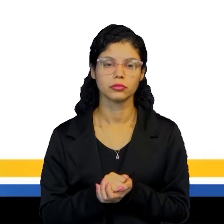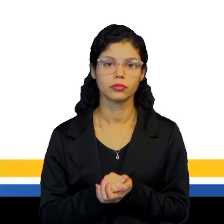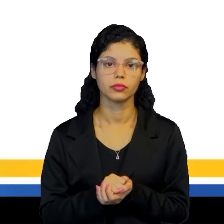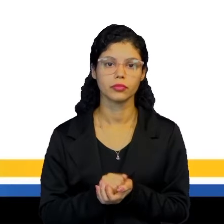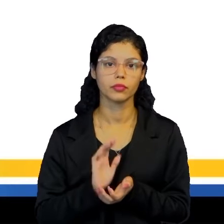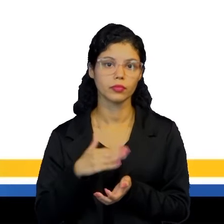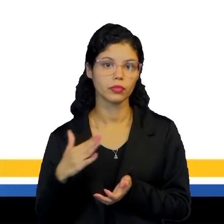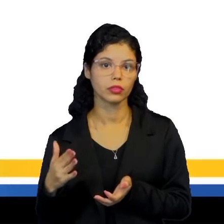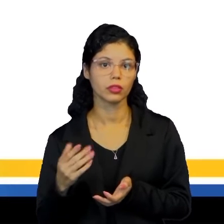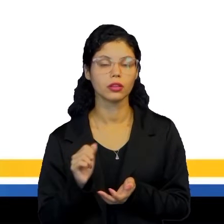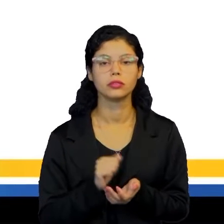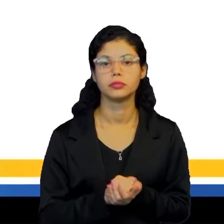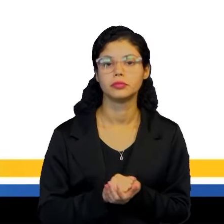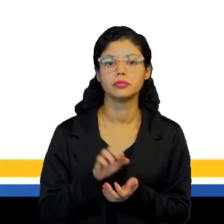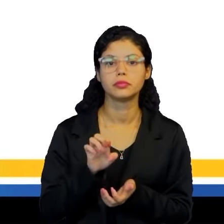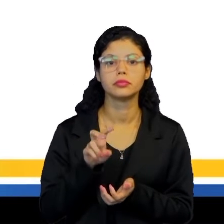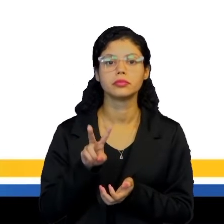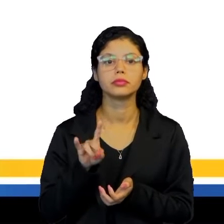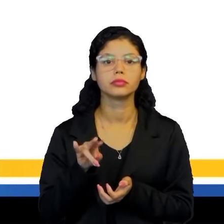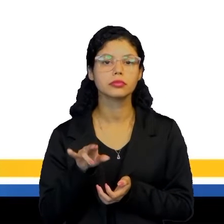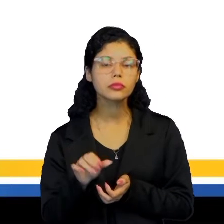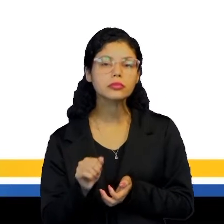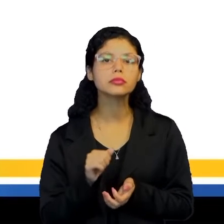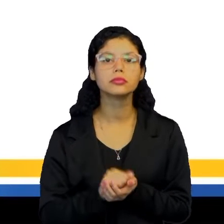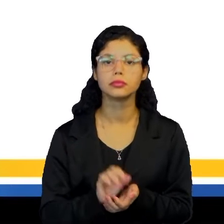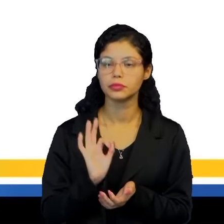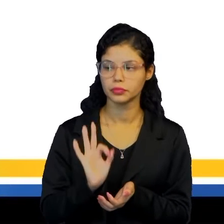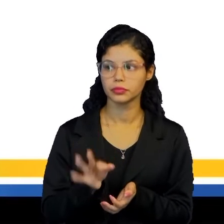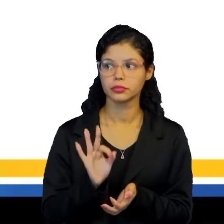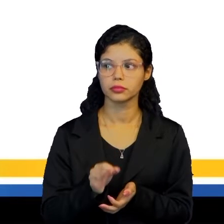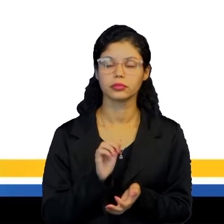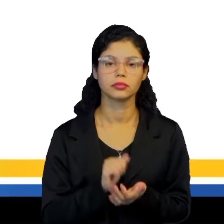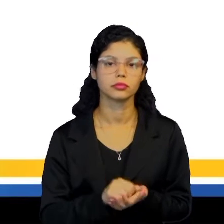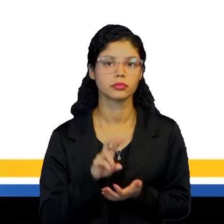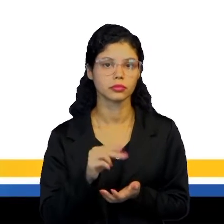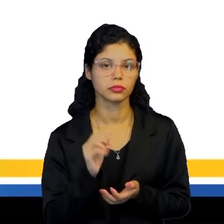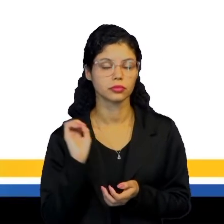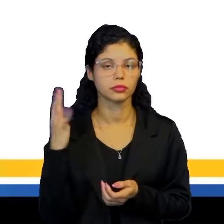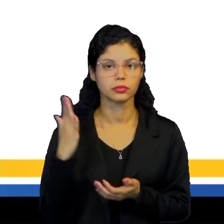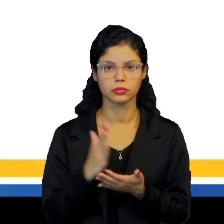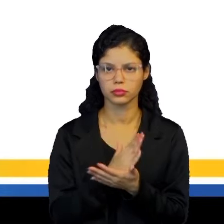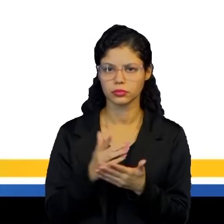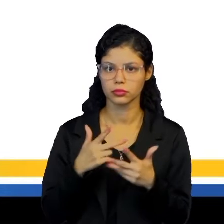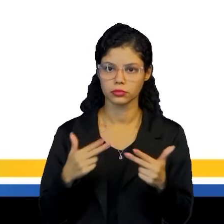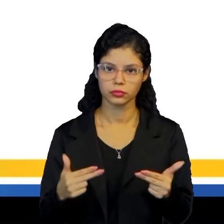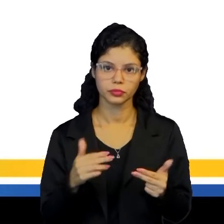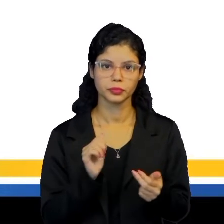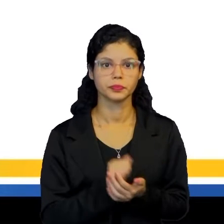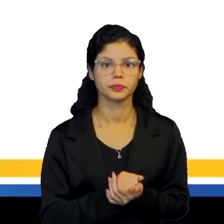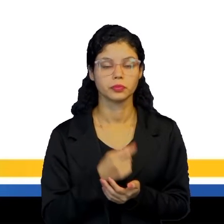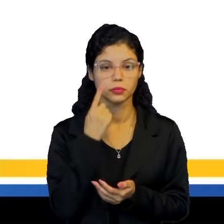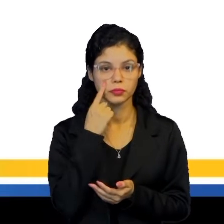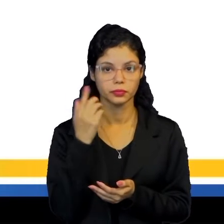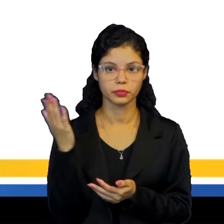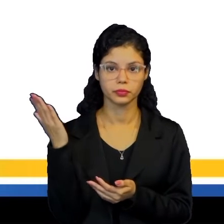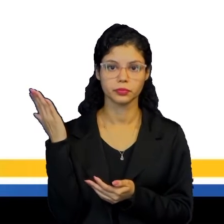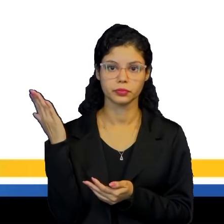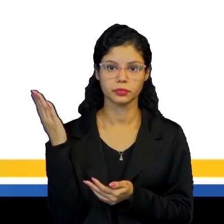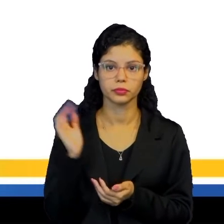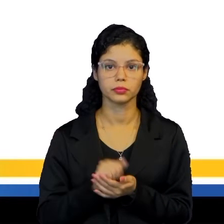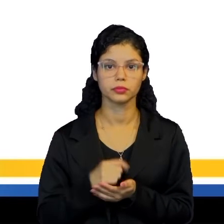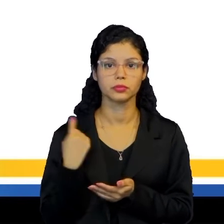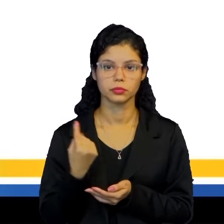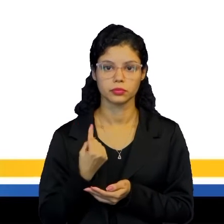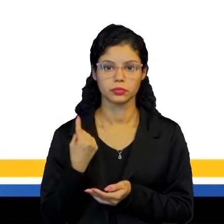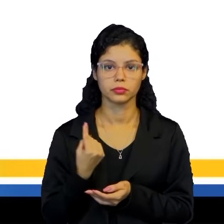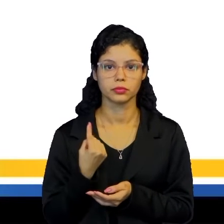Então, quando a gente coloca em evidência, certamente vai acontecer alguma coisa. Então, veja lá,